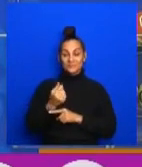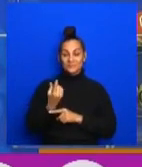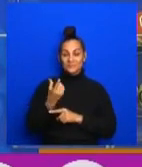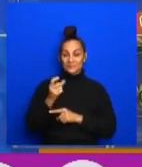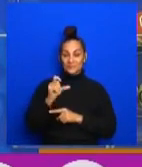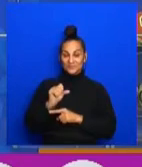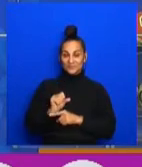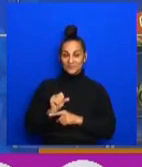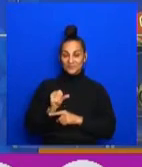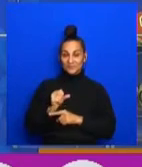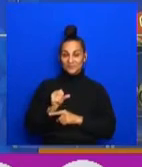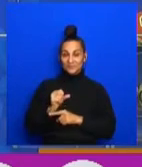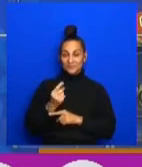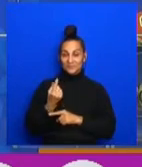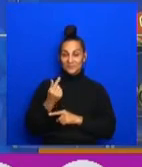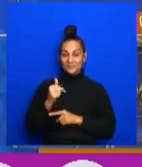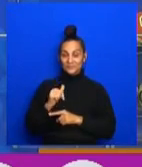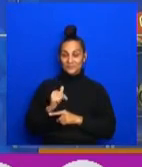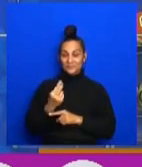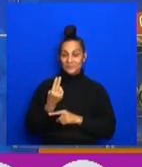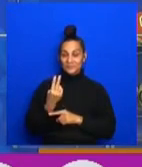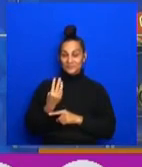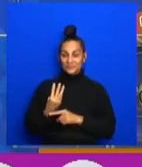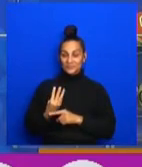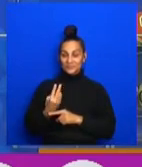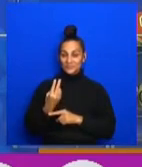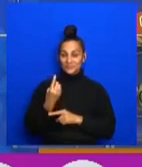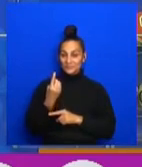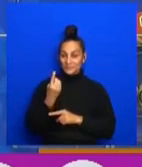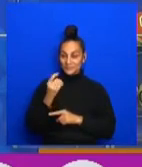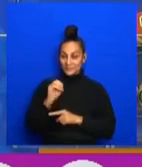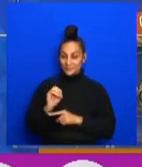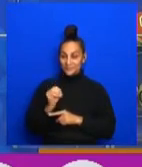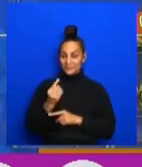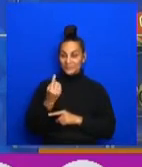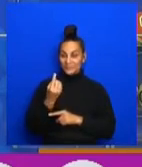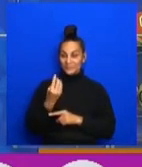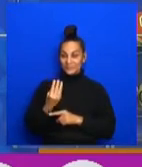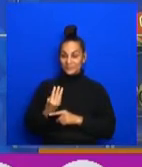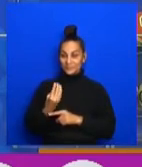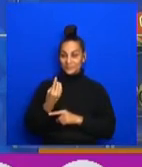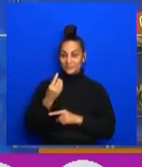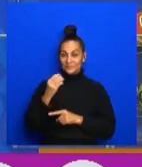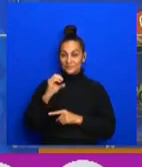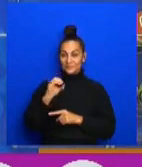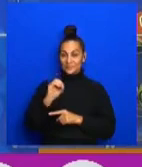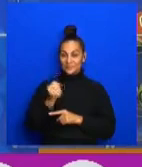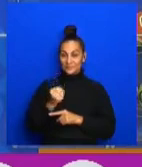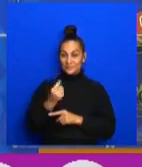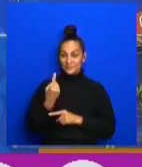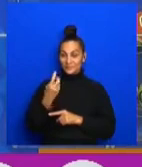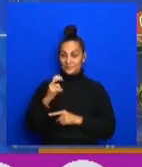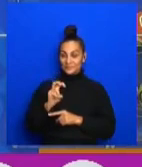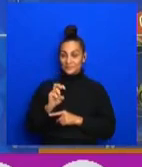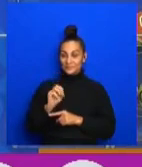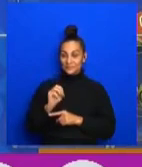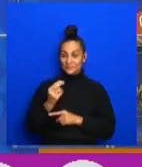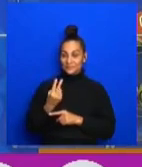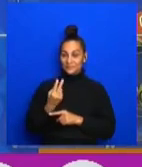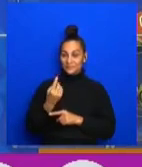11, 19, 17, 23, 10, 13, 08,